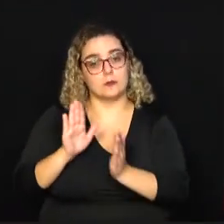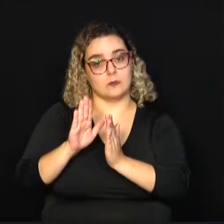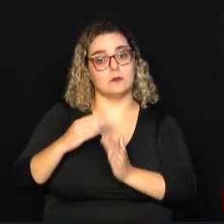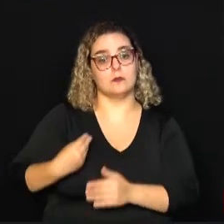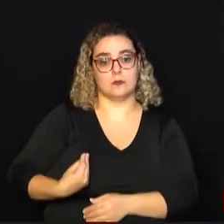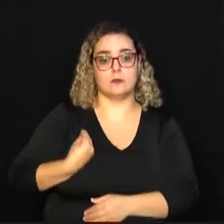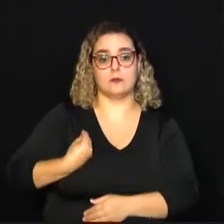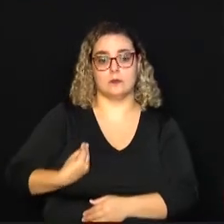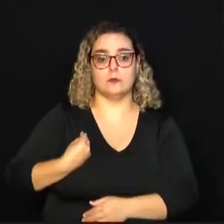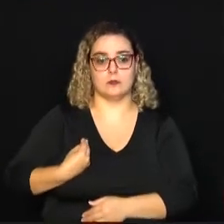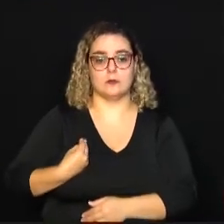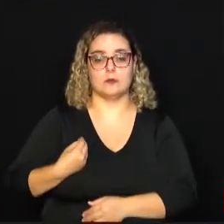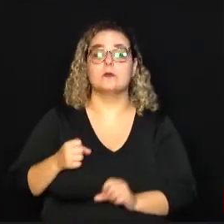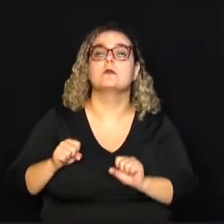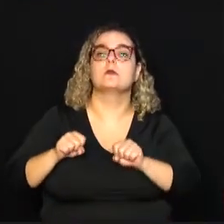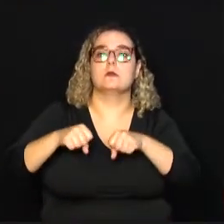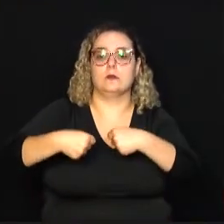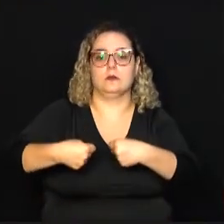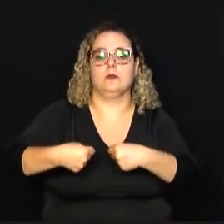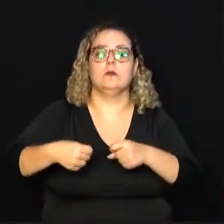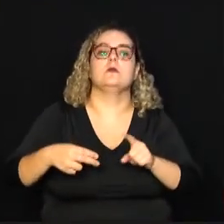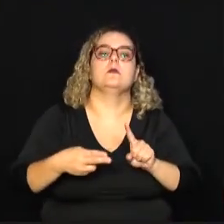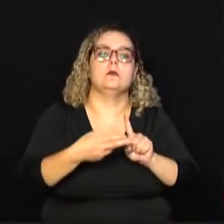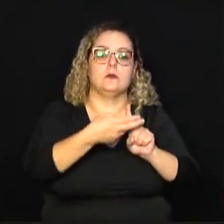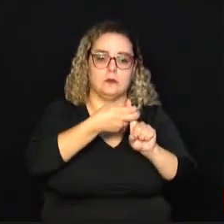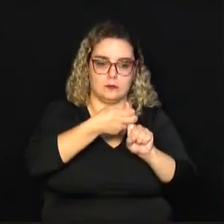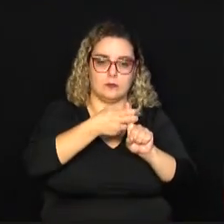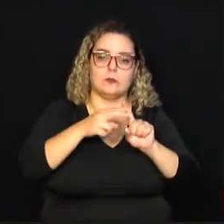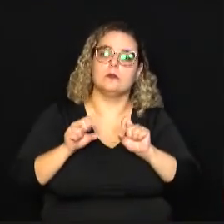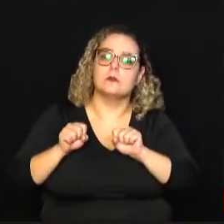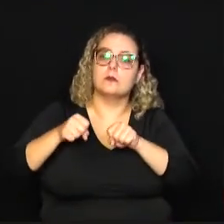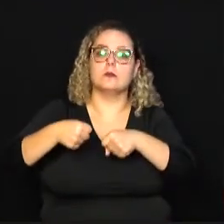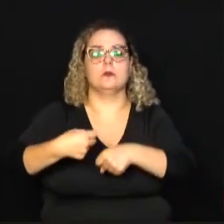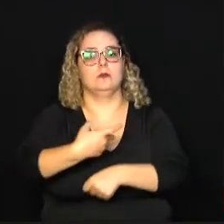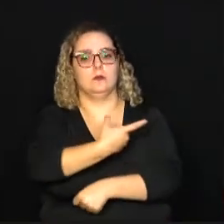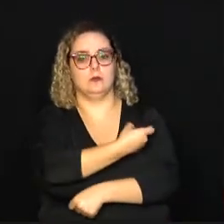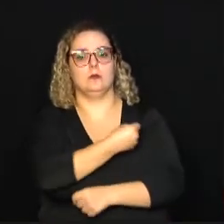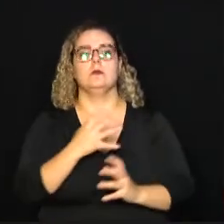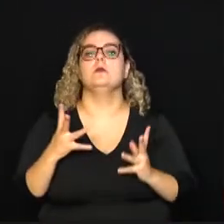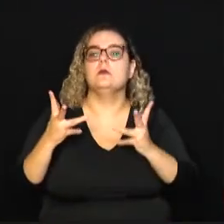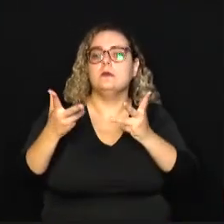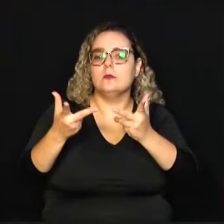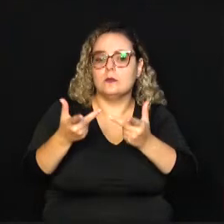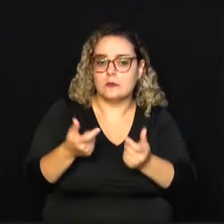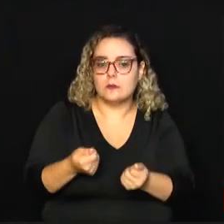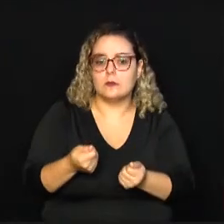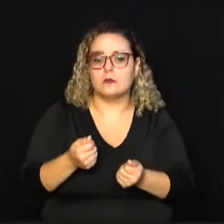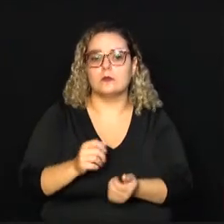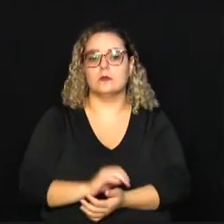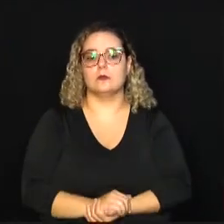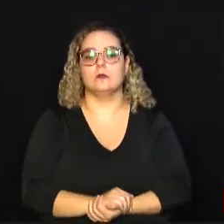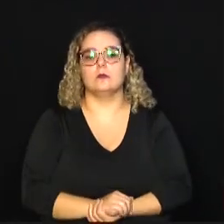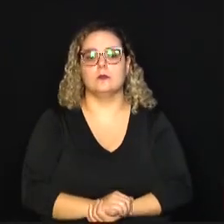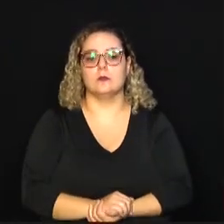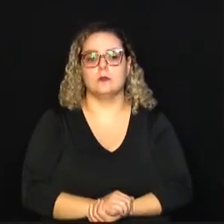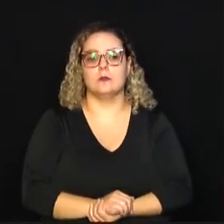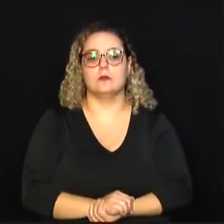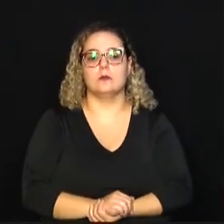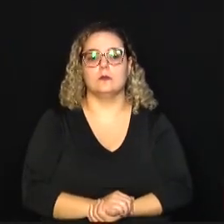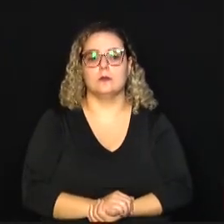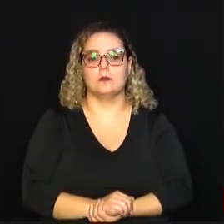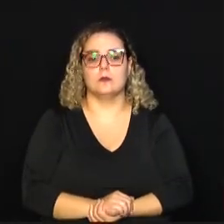está defendendo o SUS, defendendo a vacina para todas e todos, e